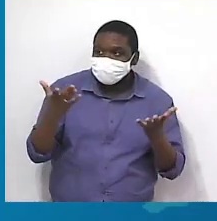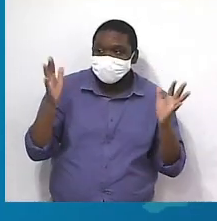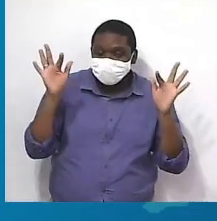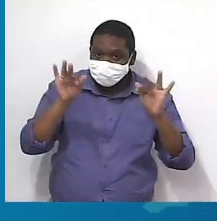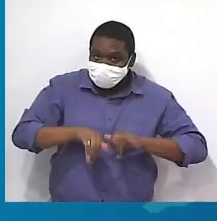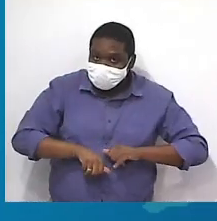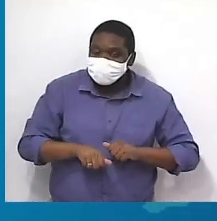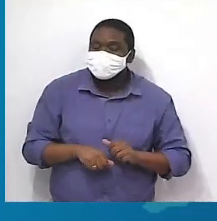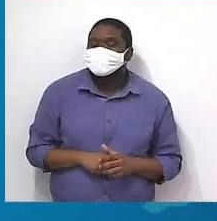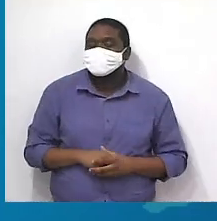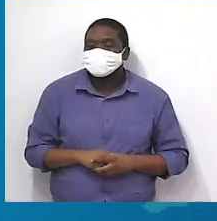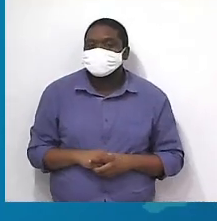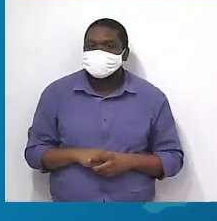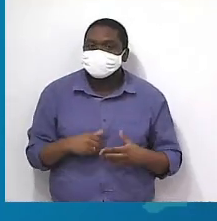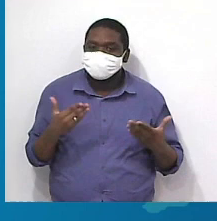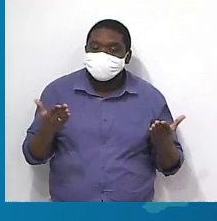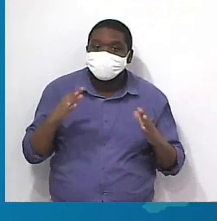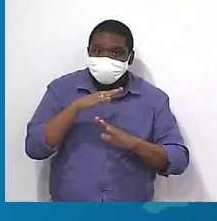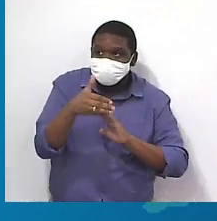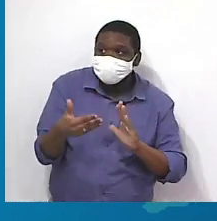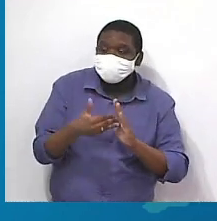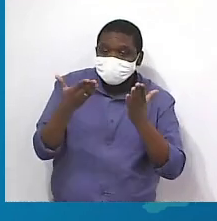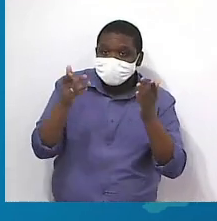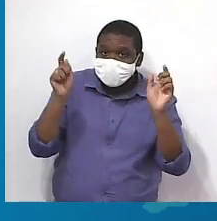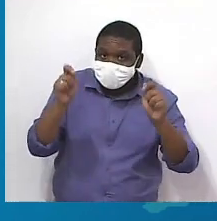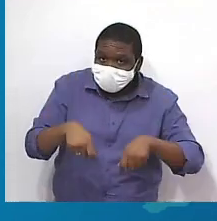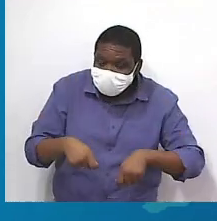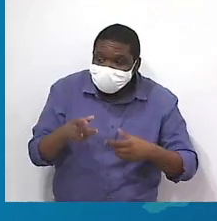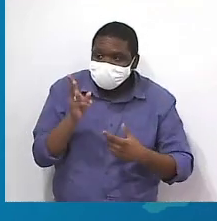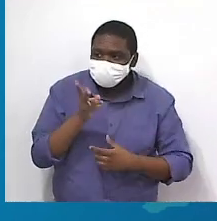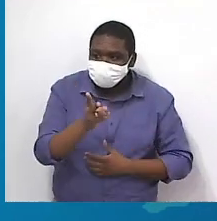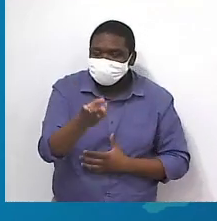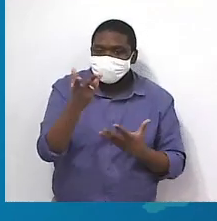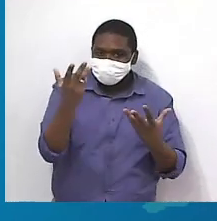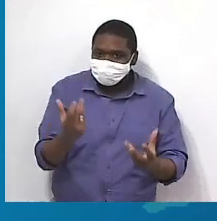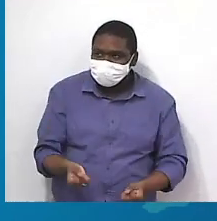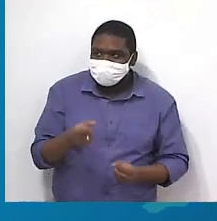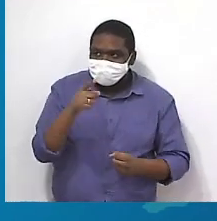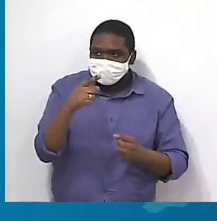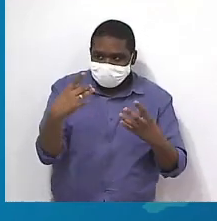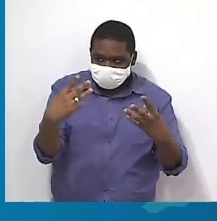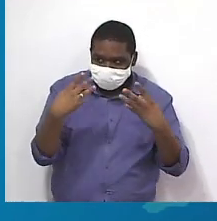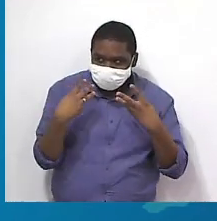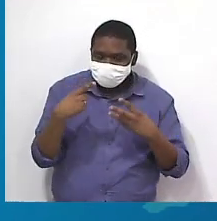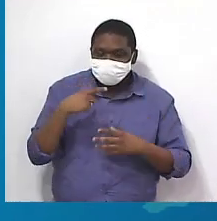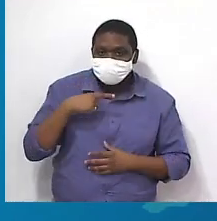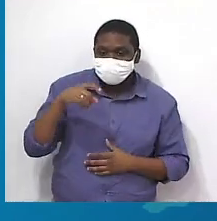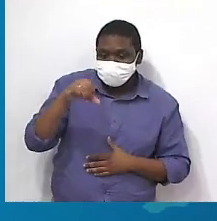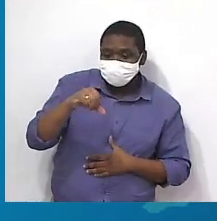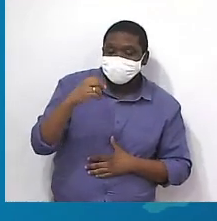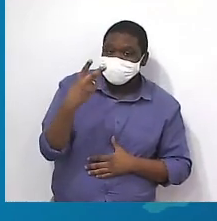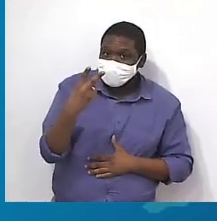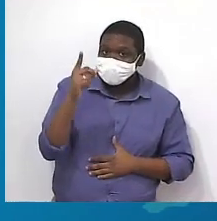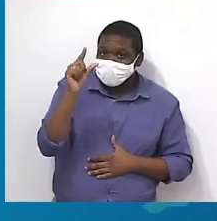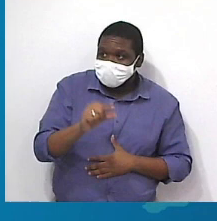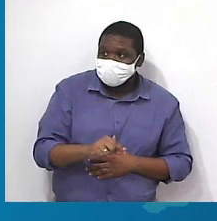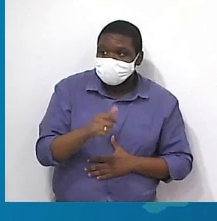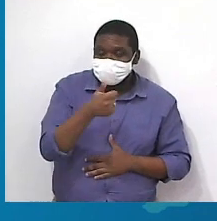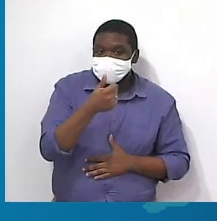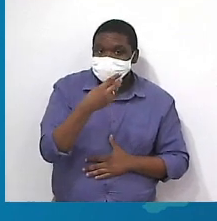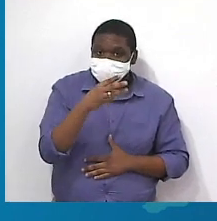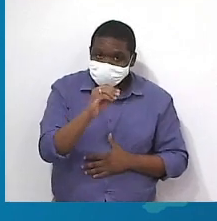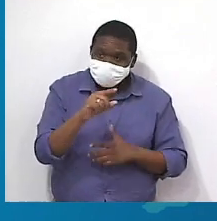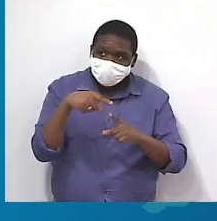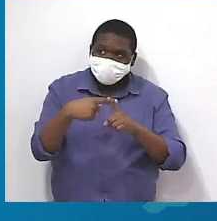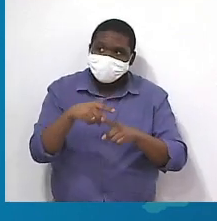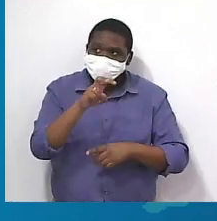deu certinho. Será que todos vão funcionar? Segue comigo, ó. Preste atenção. 92 tem que ser menor que 130 mais